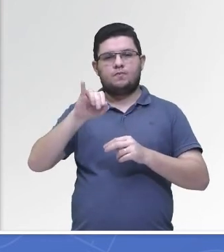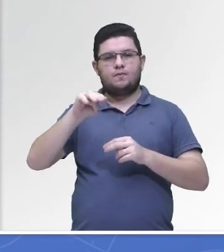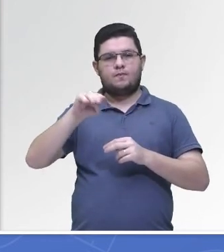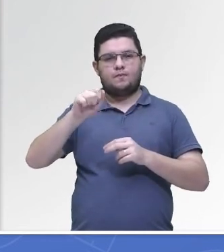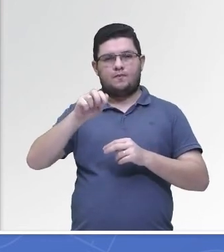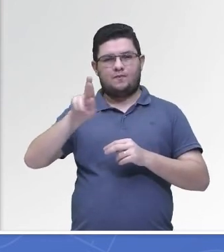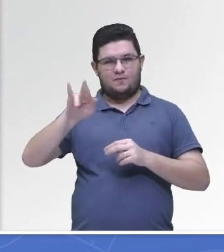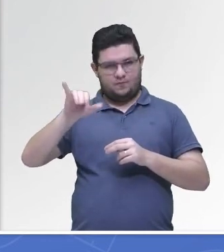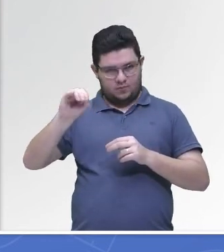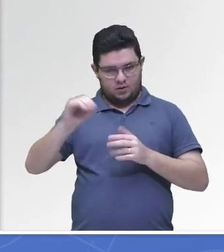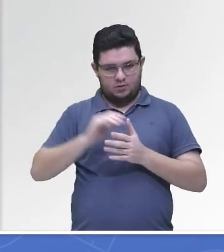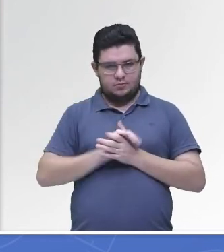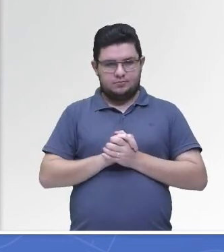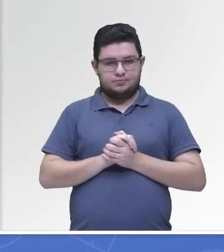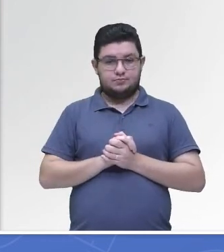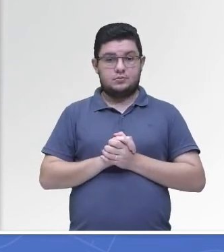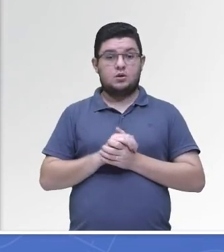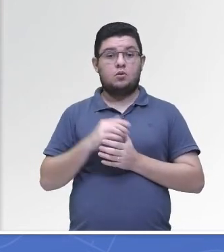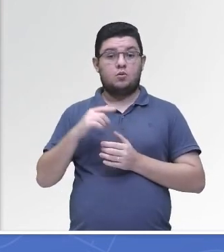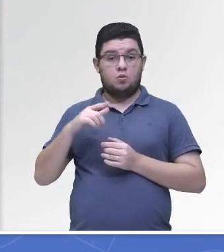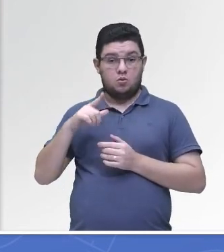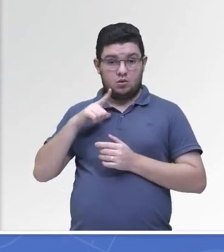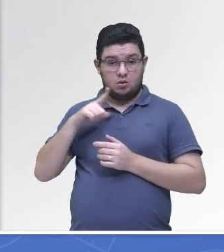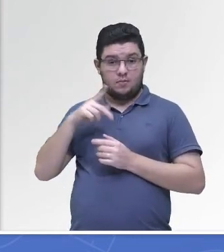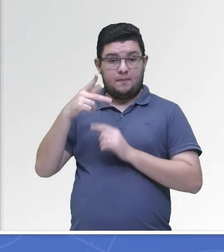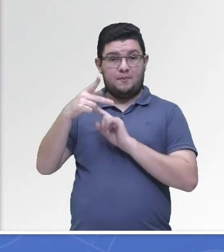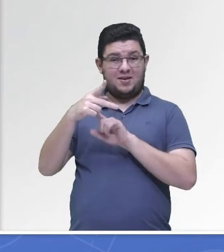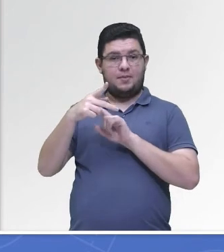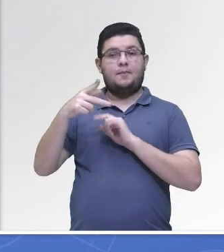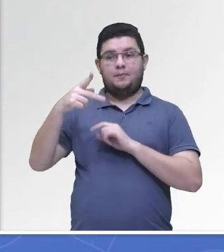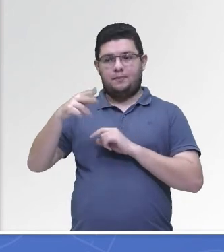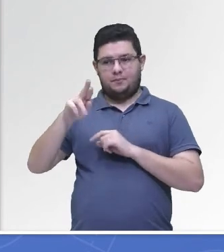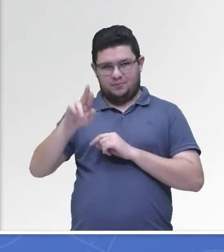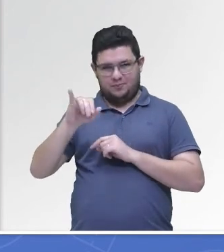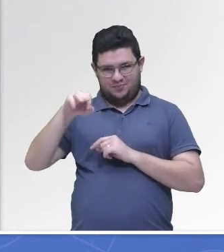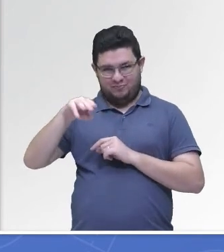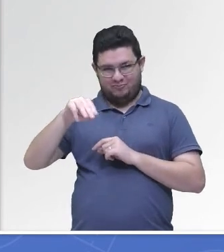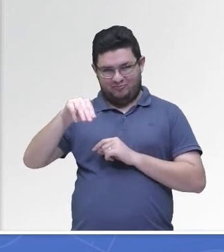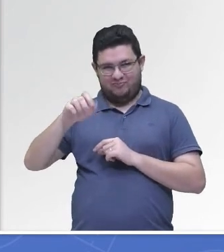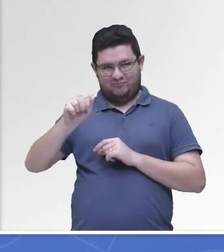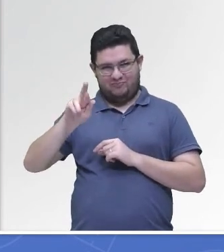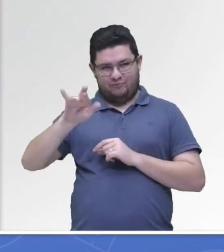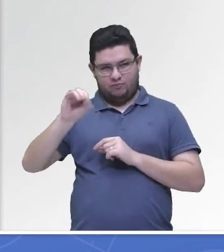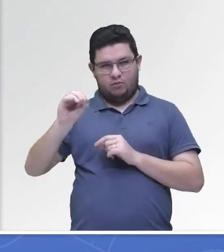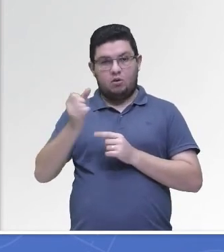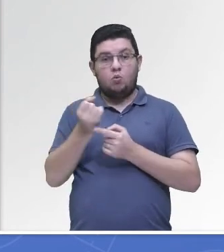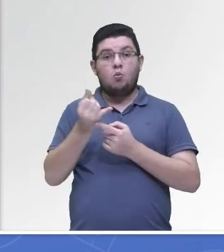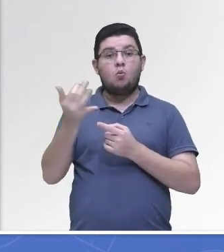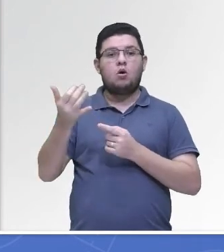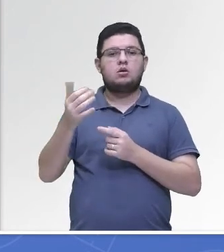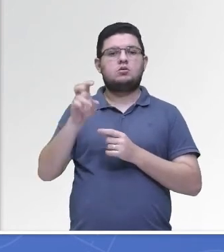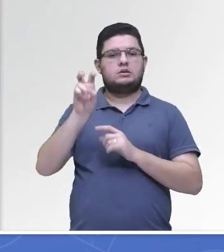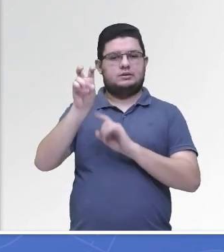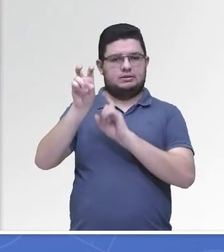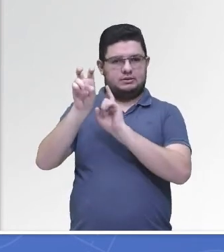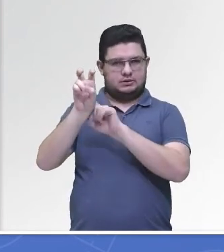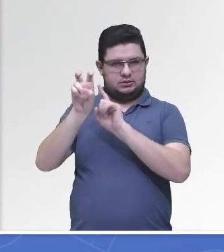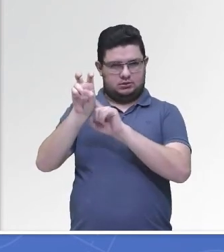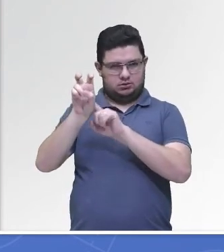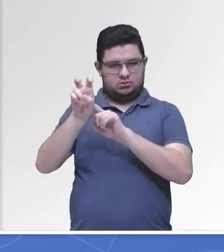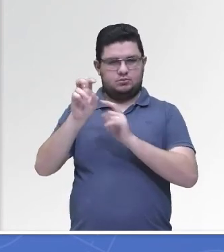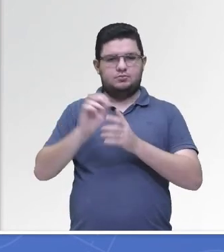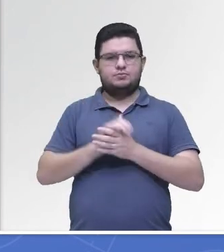carbonos primários? Tem 1, 2, 3, 4, 5 carbonos primários. 5. Tem